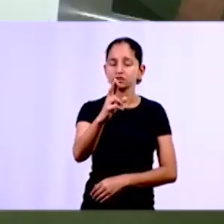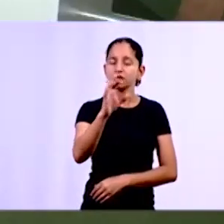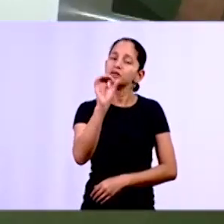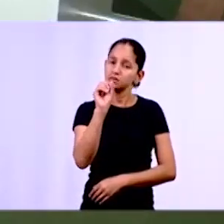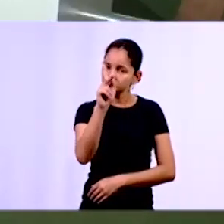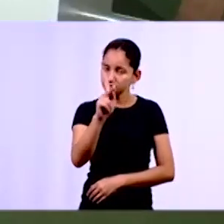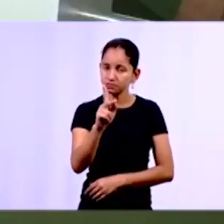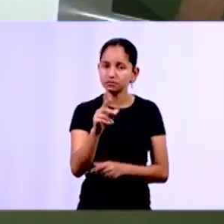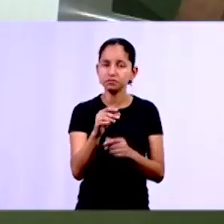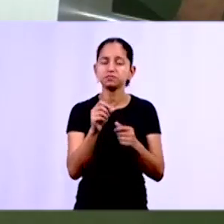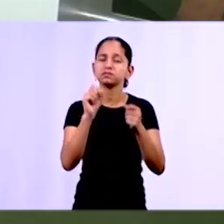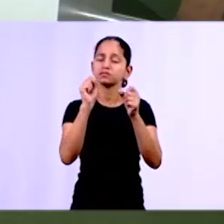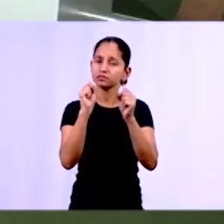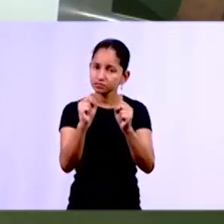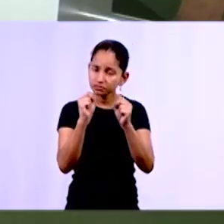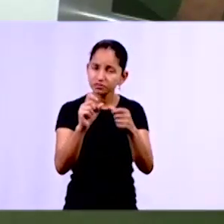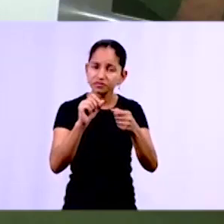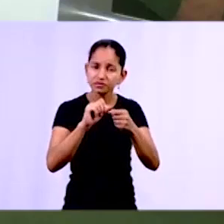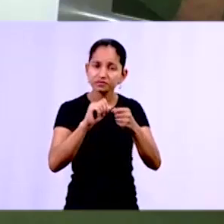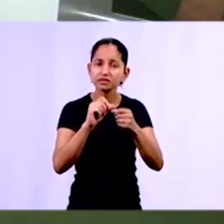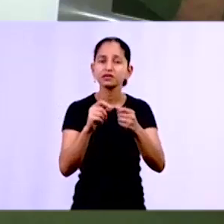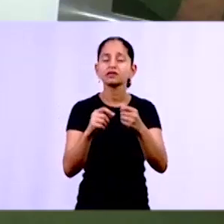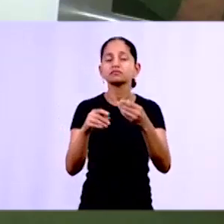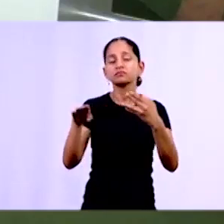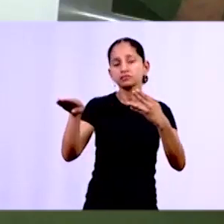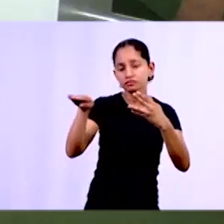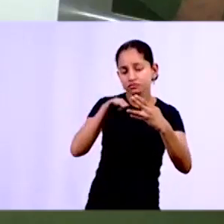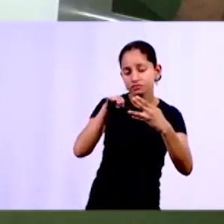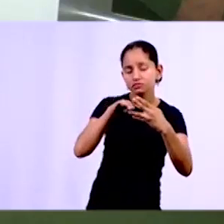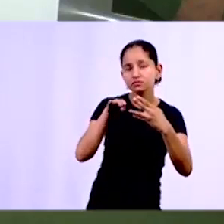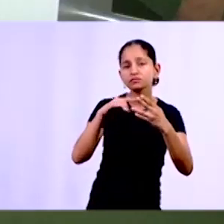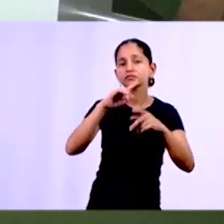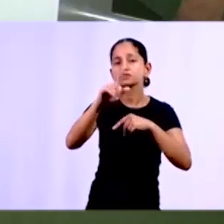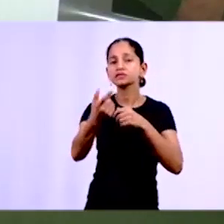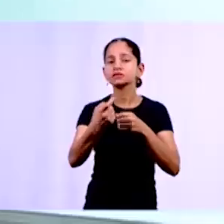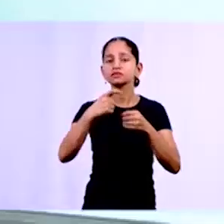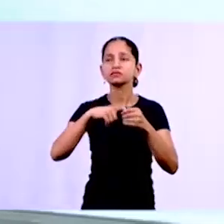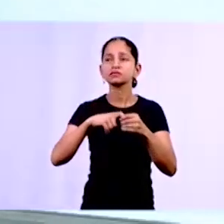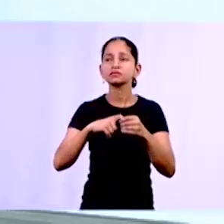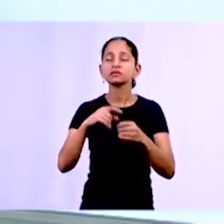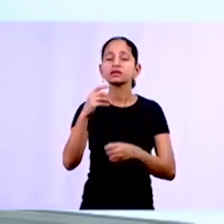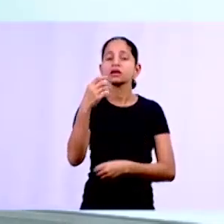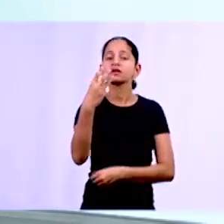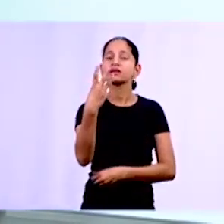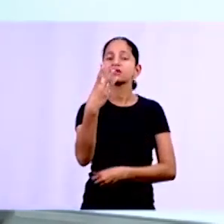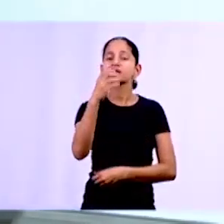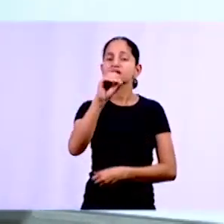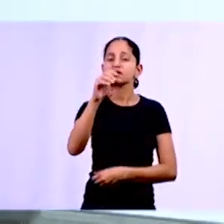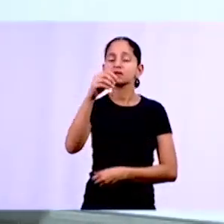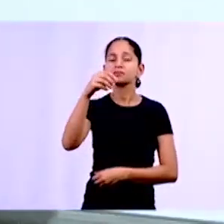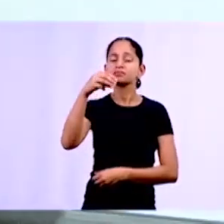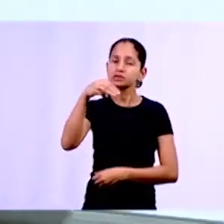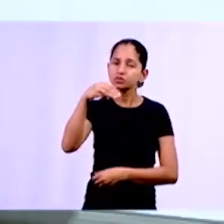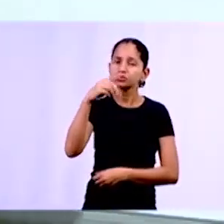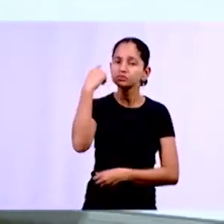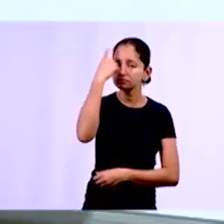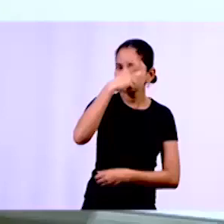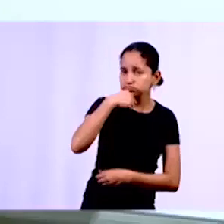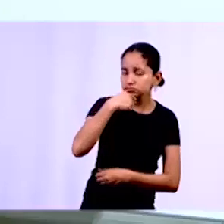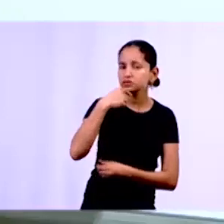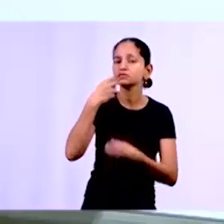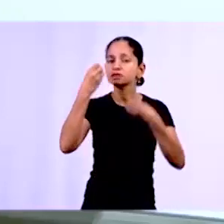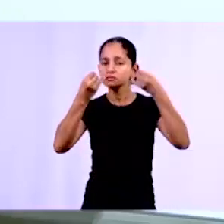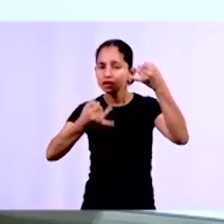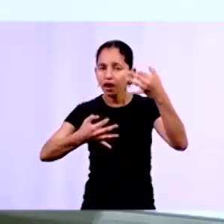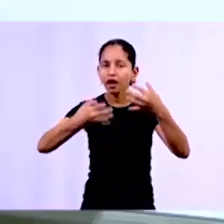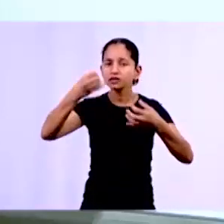podem formular melhor aí no intervalo que a gente vai dar. E depois do intervalo nós vamos ter 30 minutos onde a gente vai detalhar essa arquitetura. A gente vai